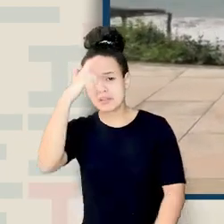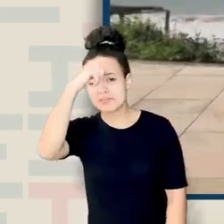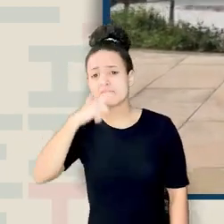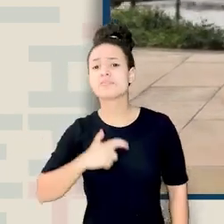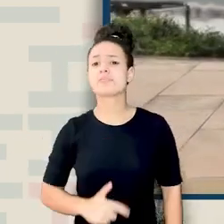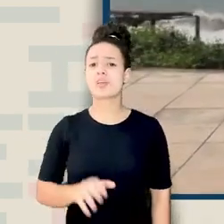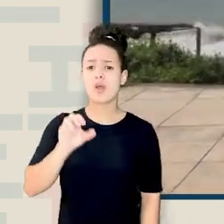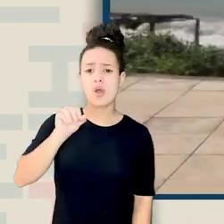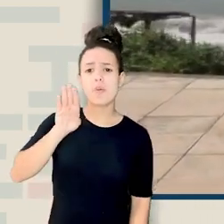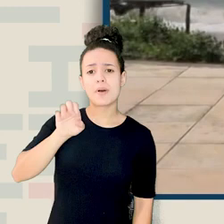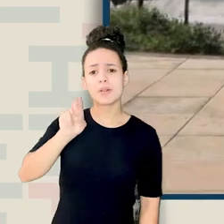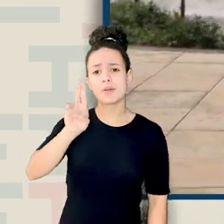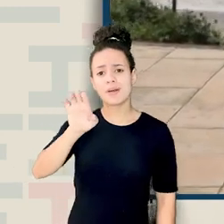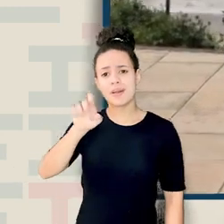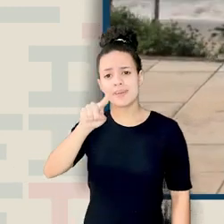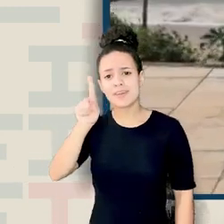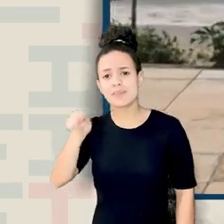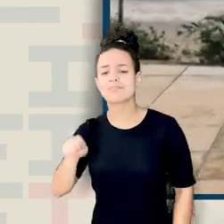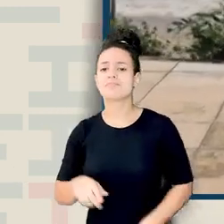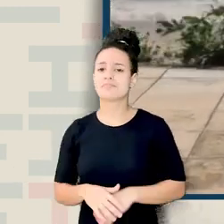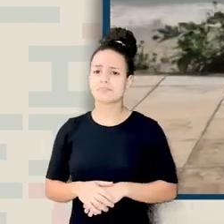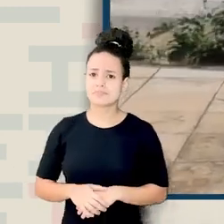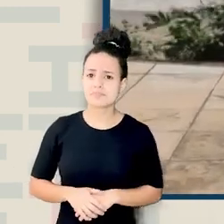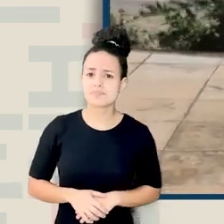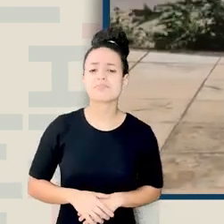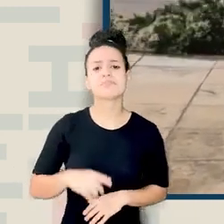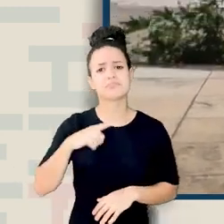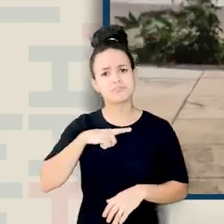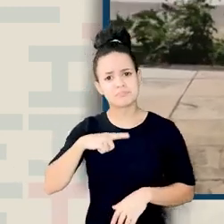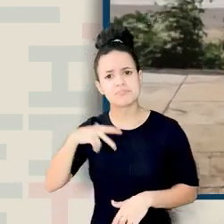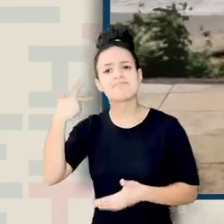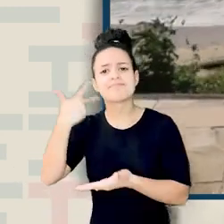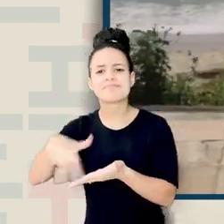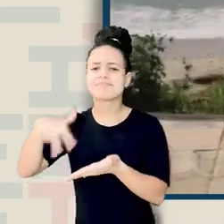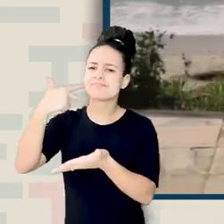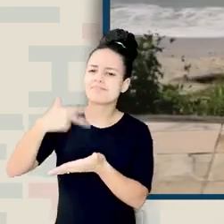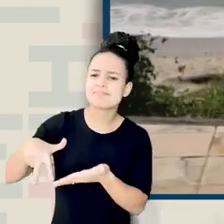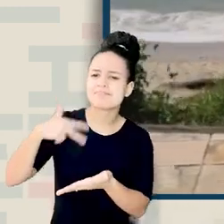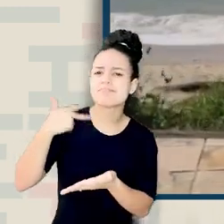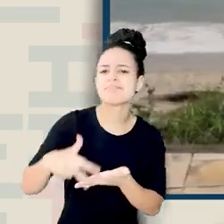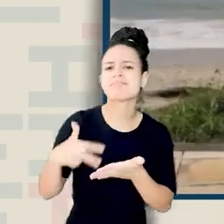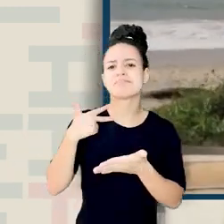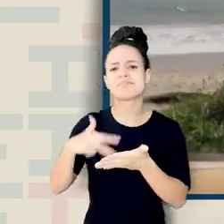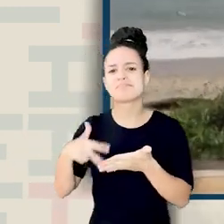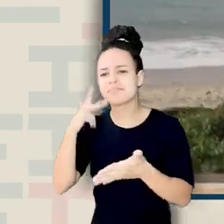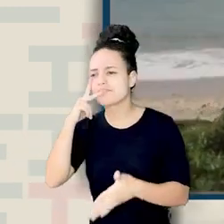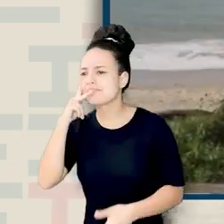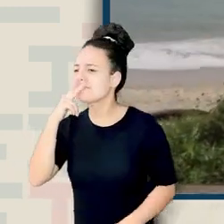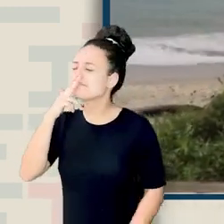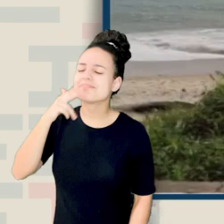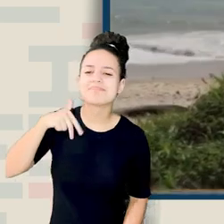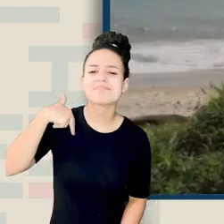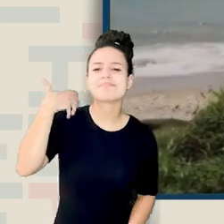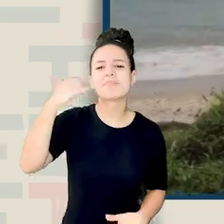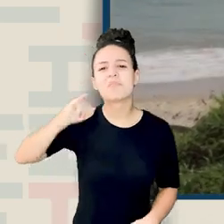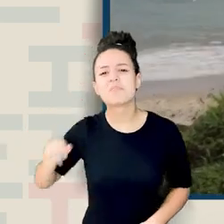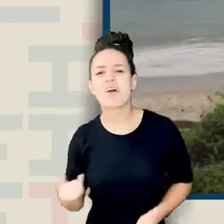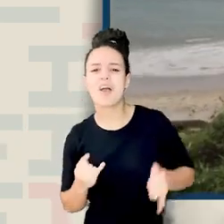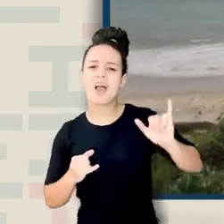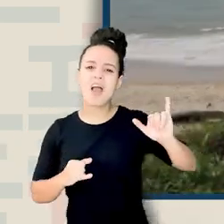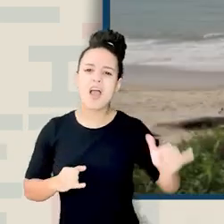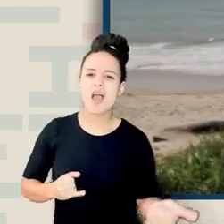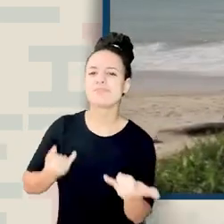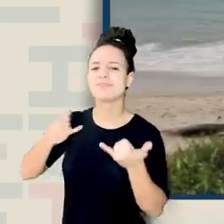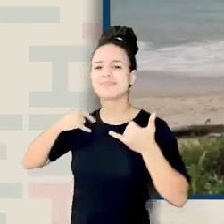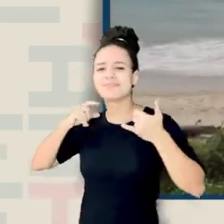baluaê, no apanigé dançar, saltar feito pipoca no calor que